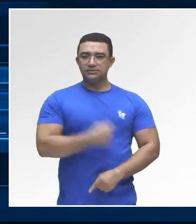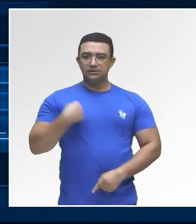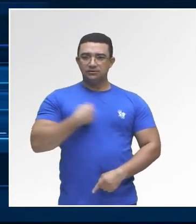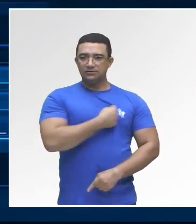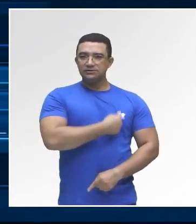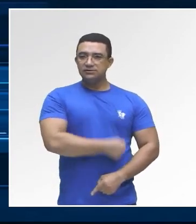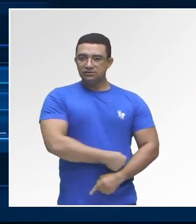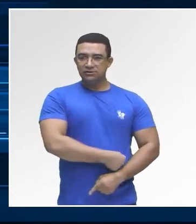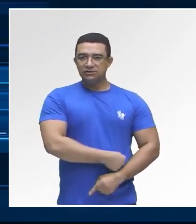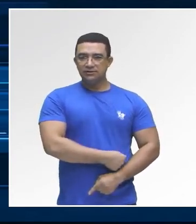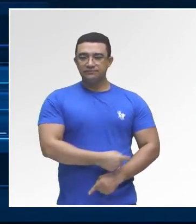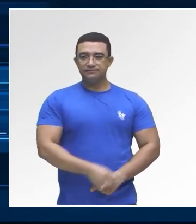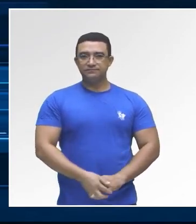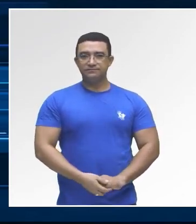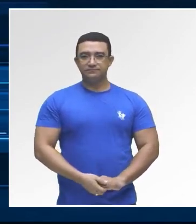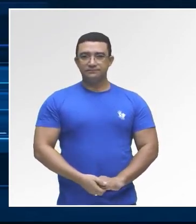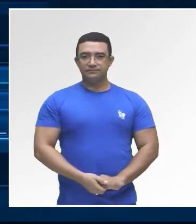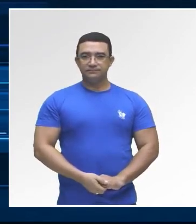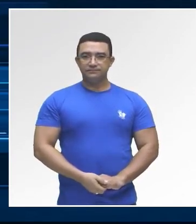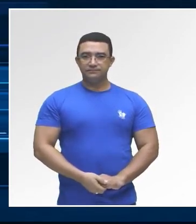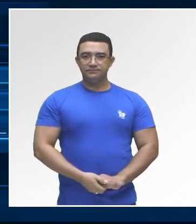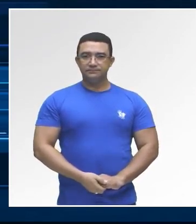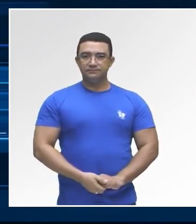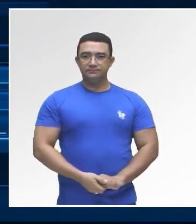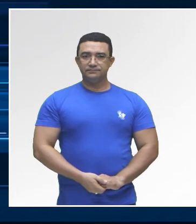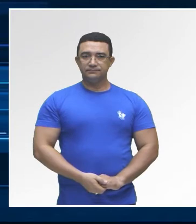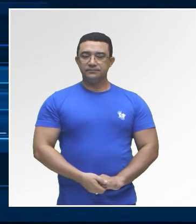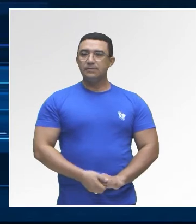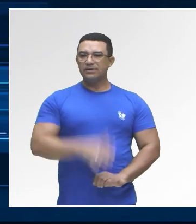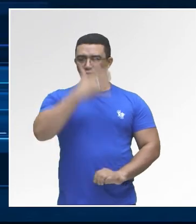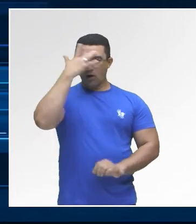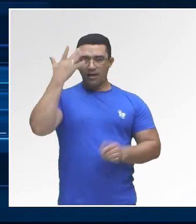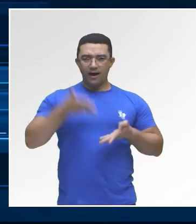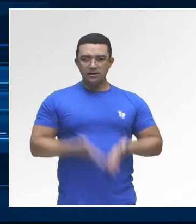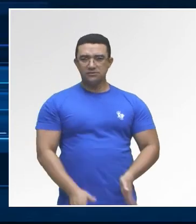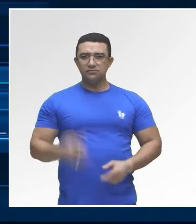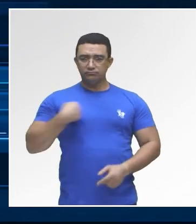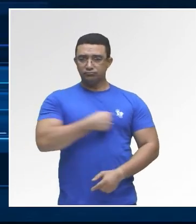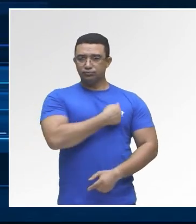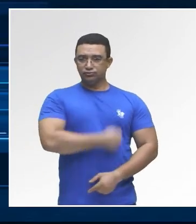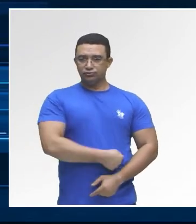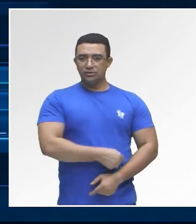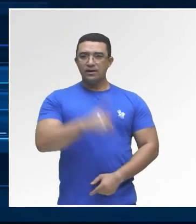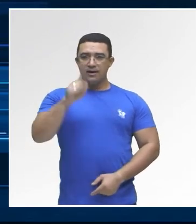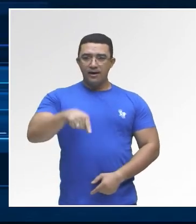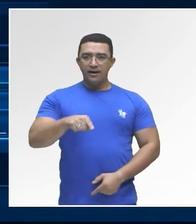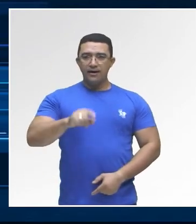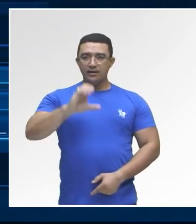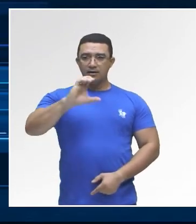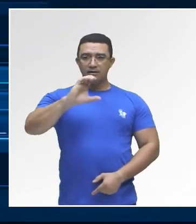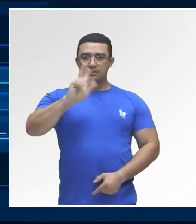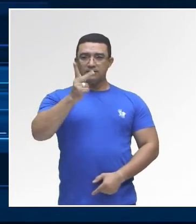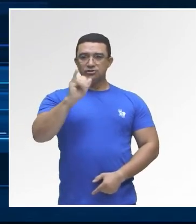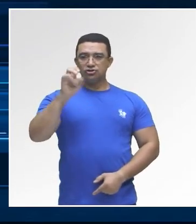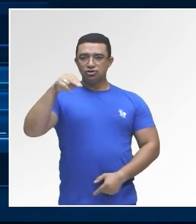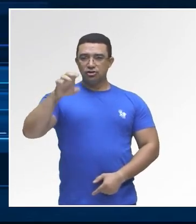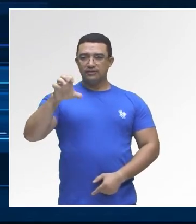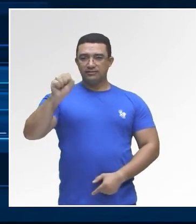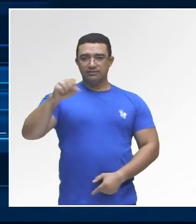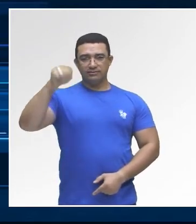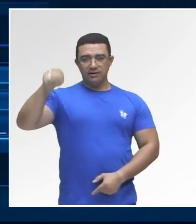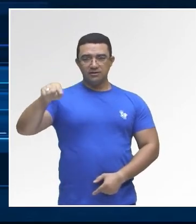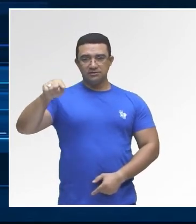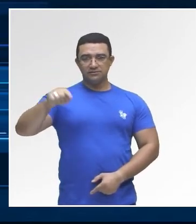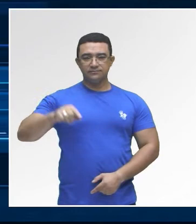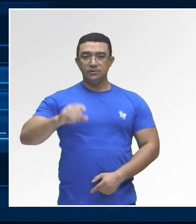China, China, é a pronúncia, não é? Chinese é a pessoa, né, que mora lá, que nasce lá. Chinese,